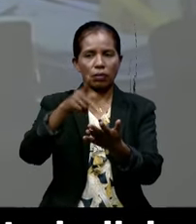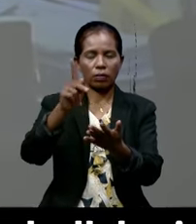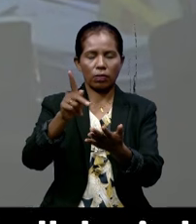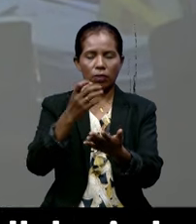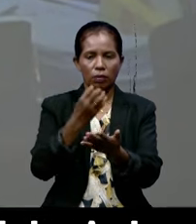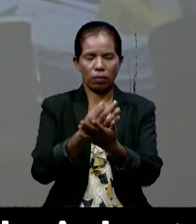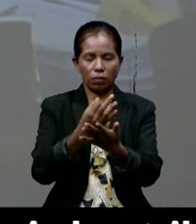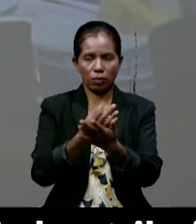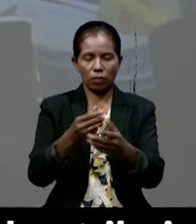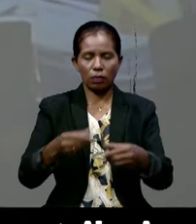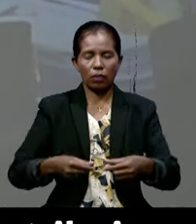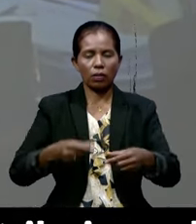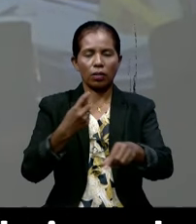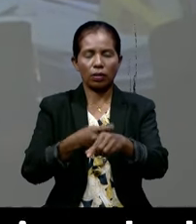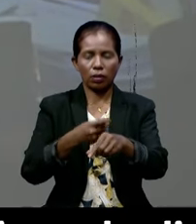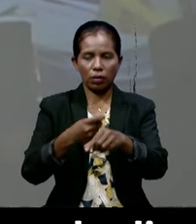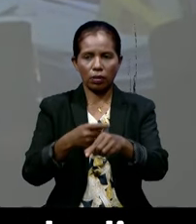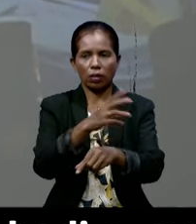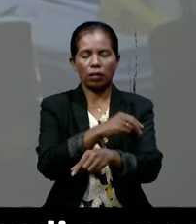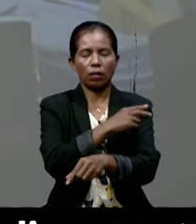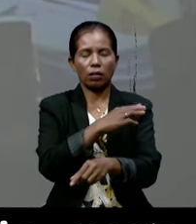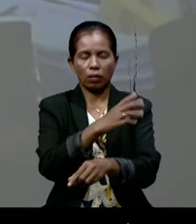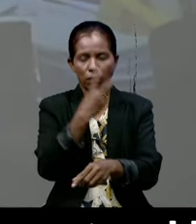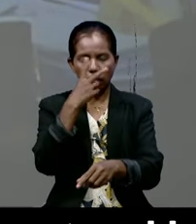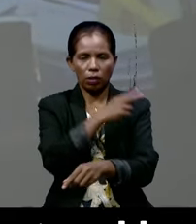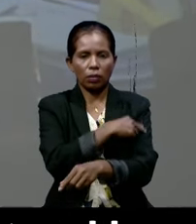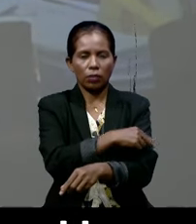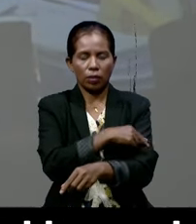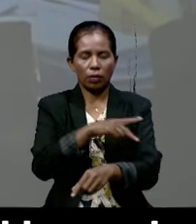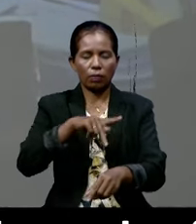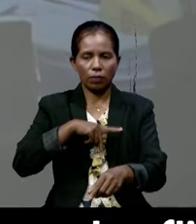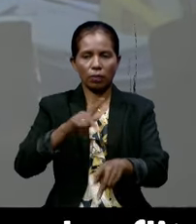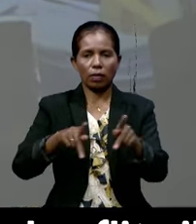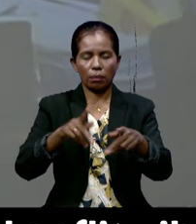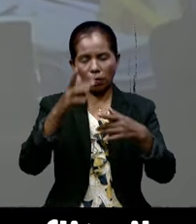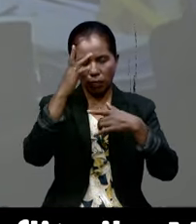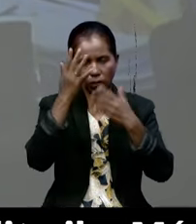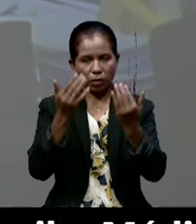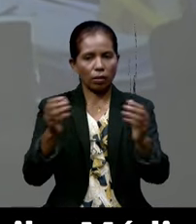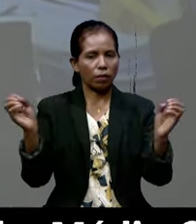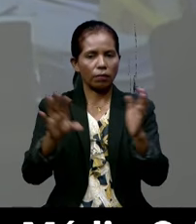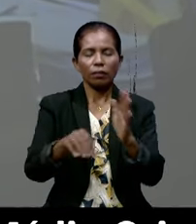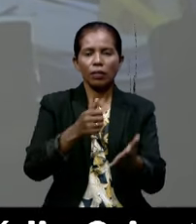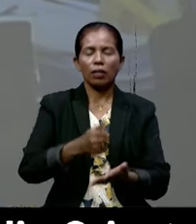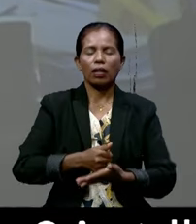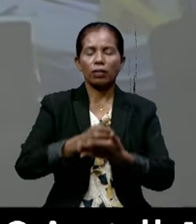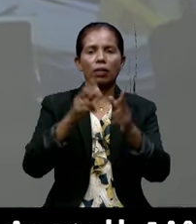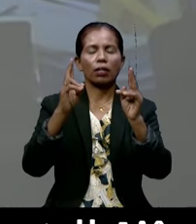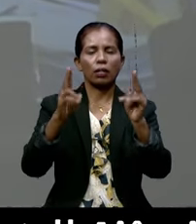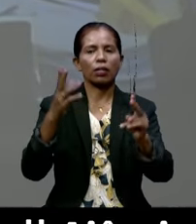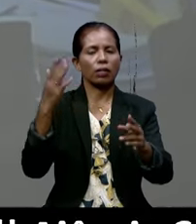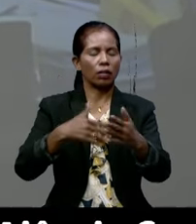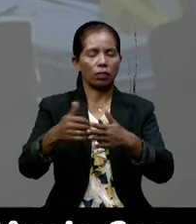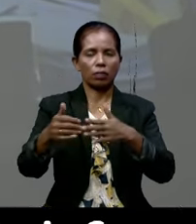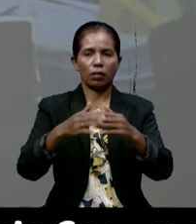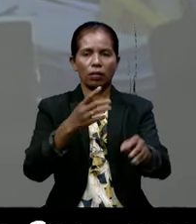Estudo, Folio Tempo, No Consulta e a Clínica Privado, Nune Paciente Grave, Ladun Retan Atendimento Lalais e a qualquer